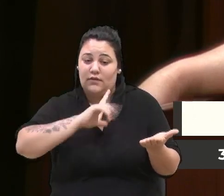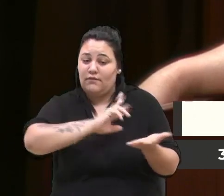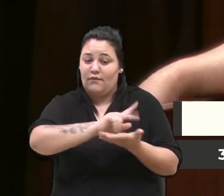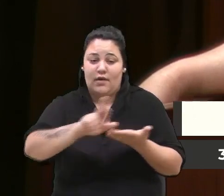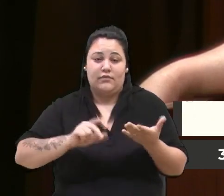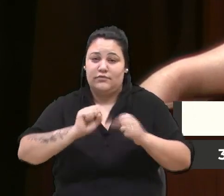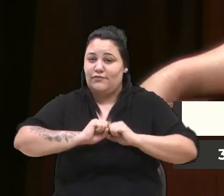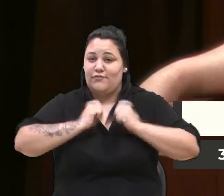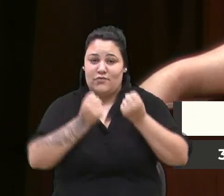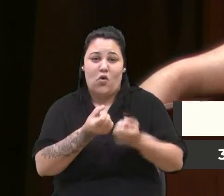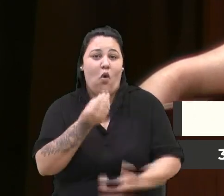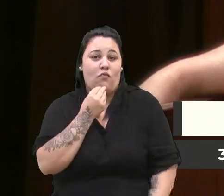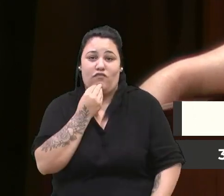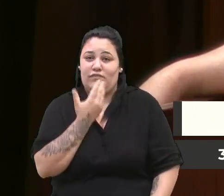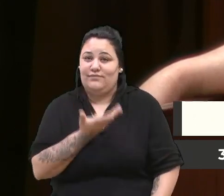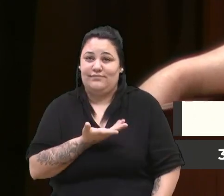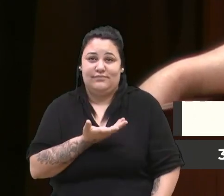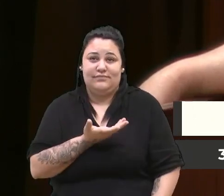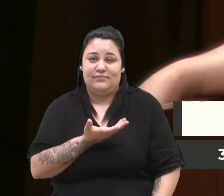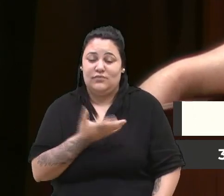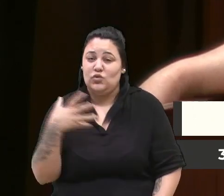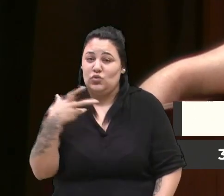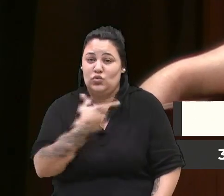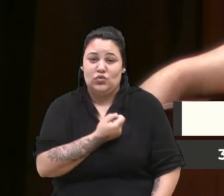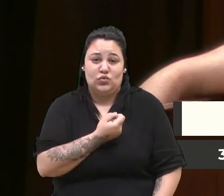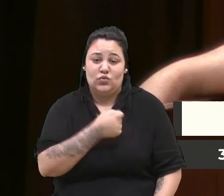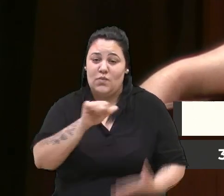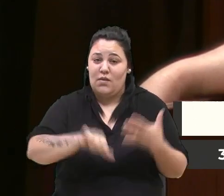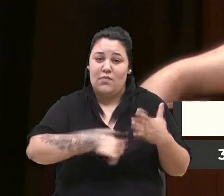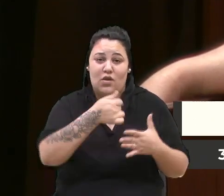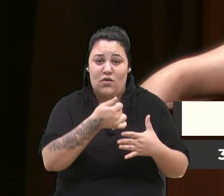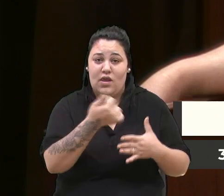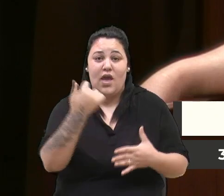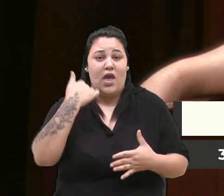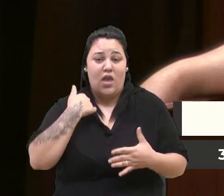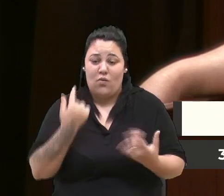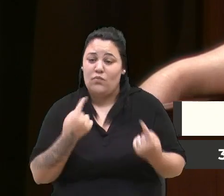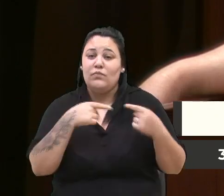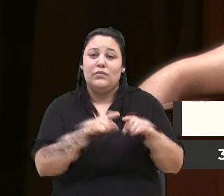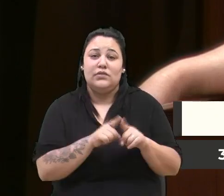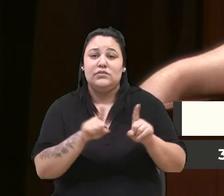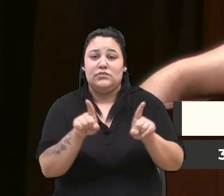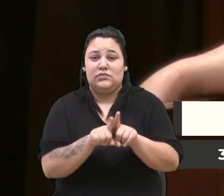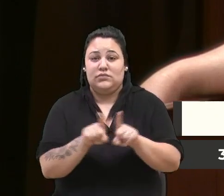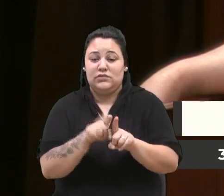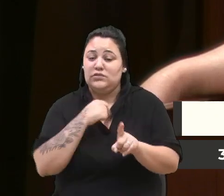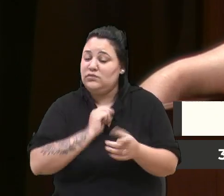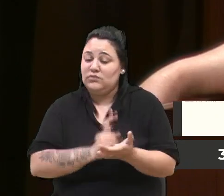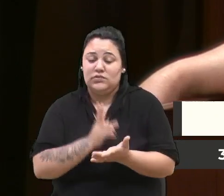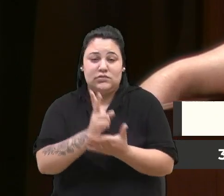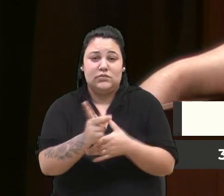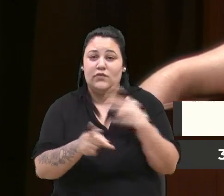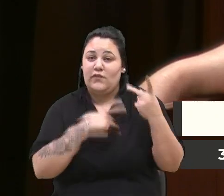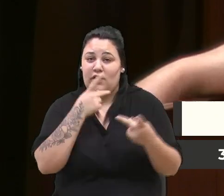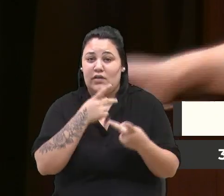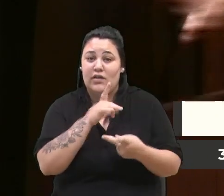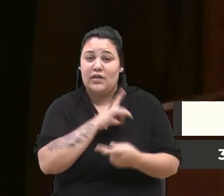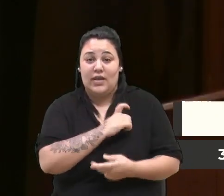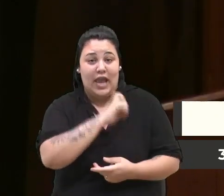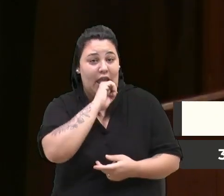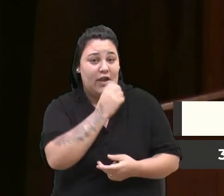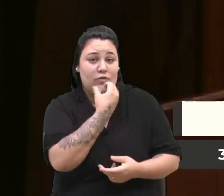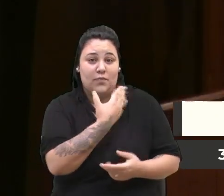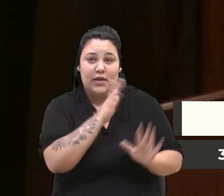Óbvio, tudo que venha a melhorar, eu sou parceiro. E eu sempre digo, eu tenho a inveja do bem. Se